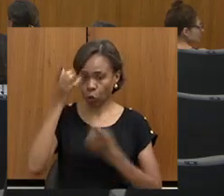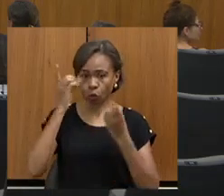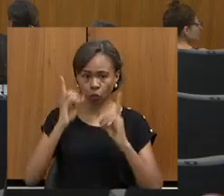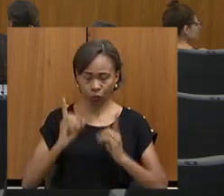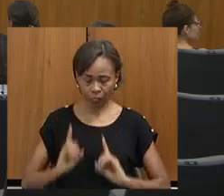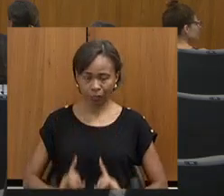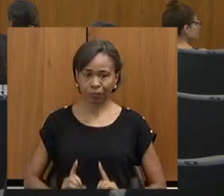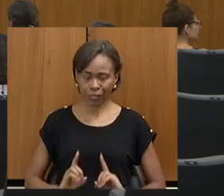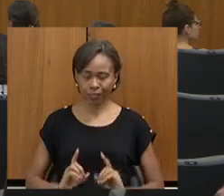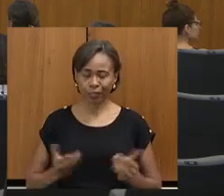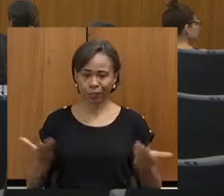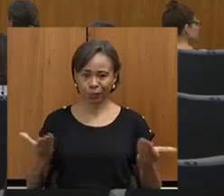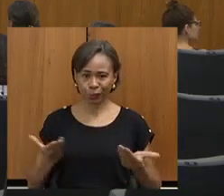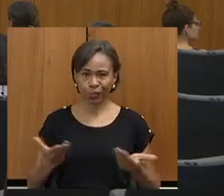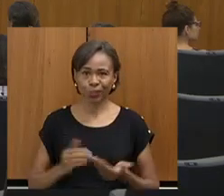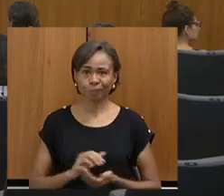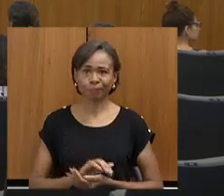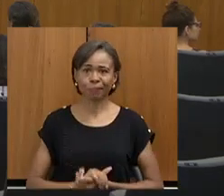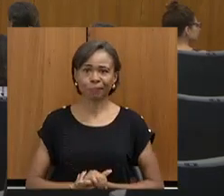19ª Legislatura.